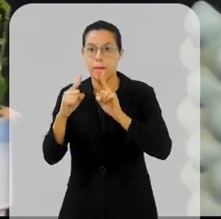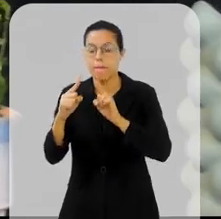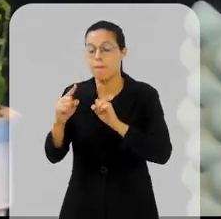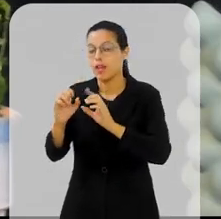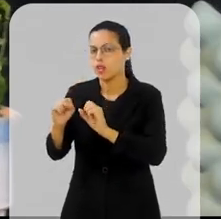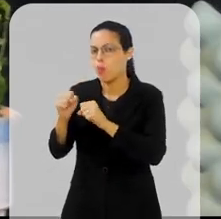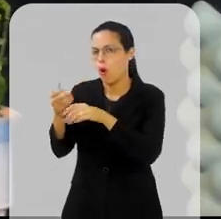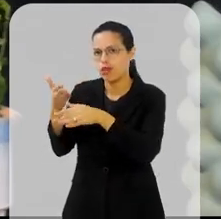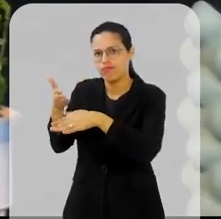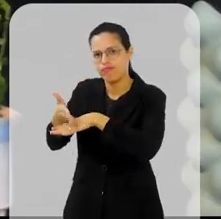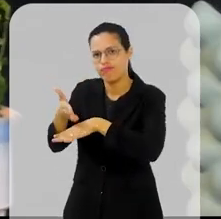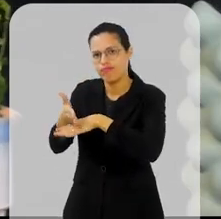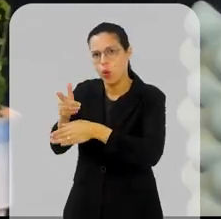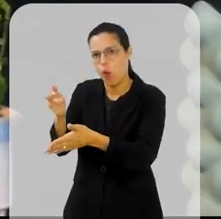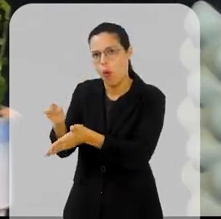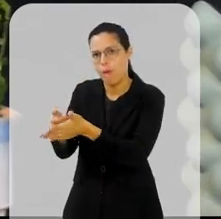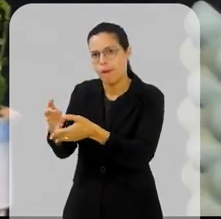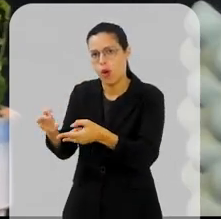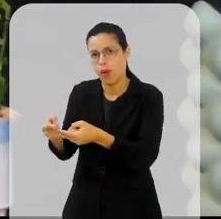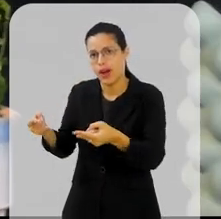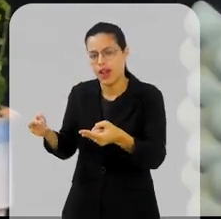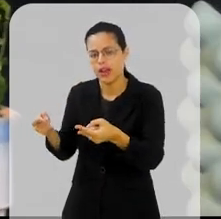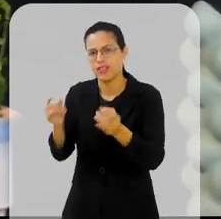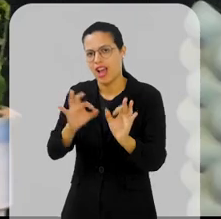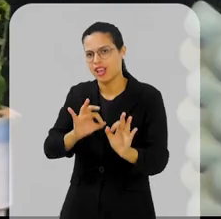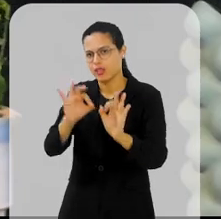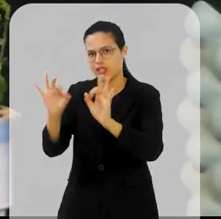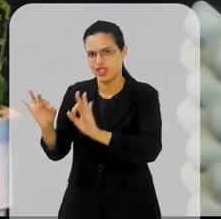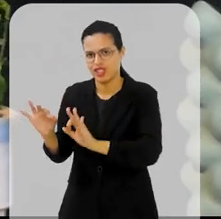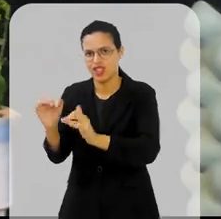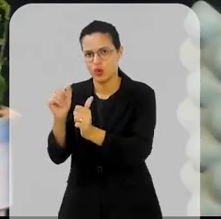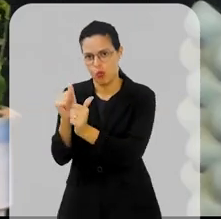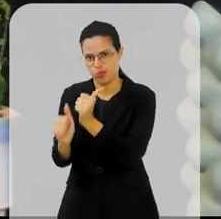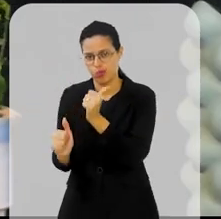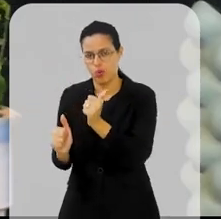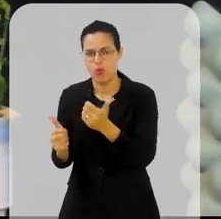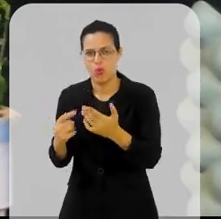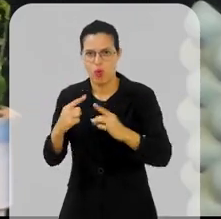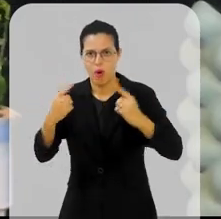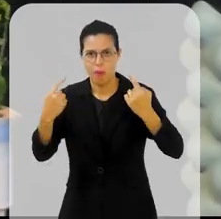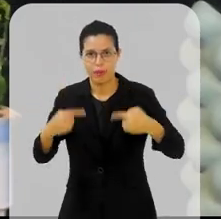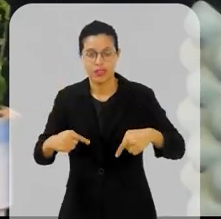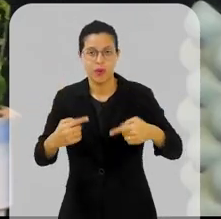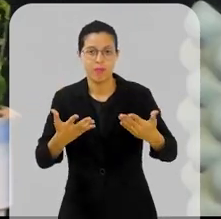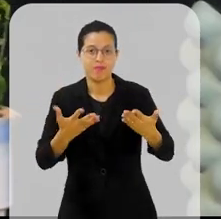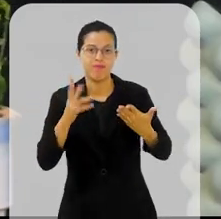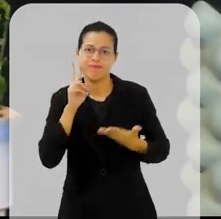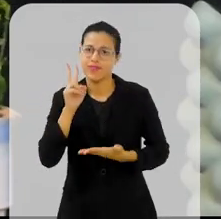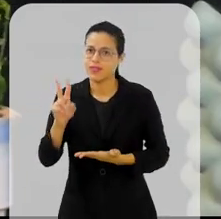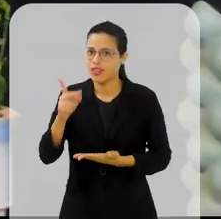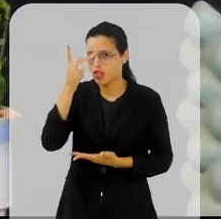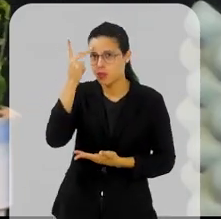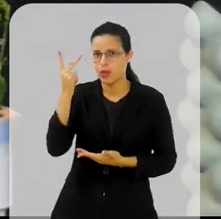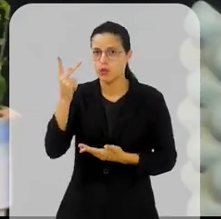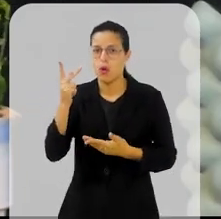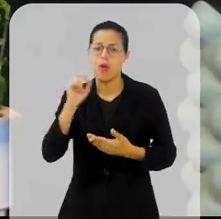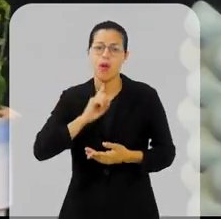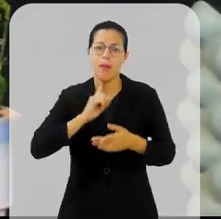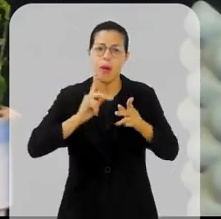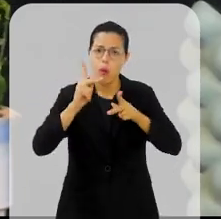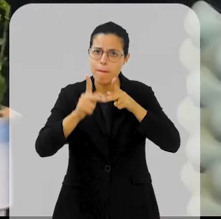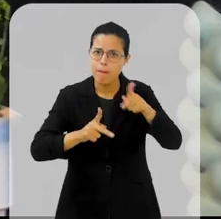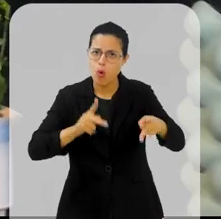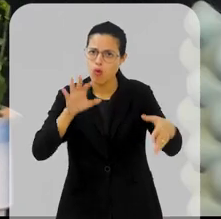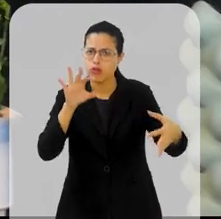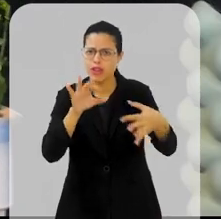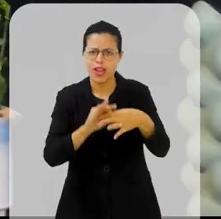clube, mas cabe para ele poder ir lá comprar o ingresso para poder ver o jogo. Eu quero ver esse cara lá no estádio. O Flamengo é povão, como